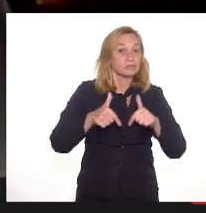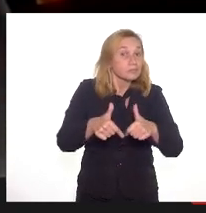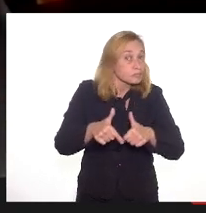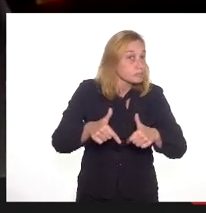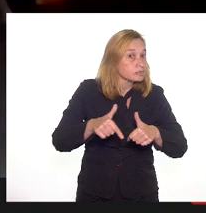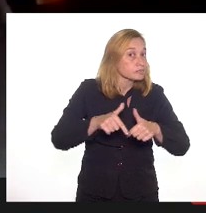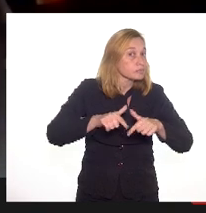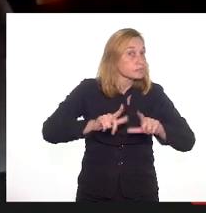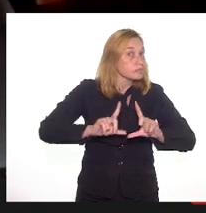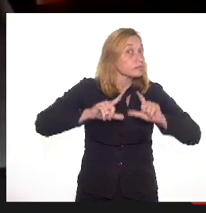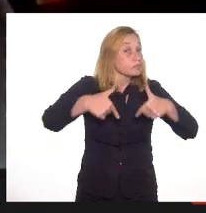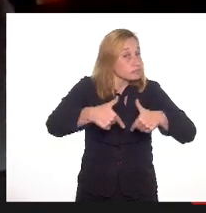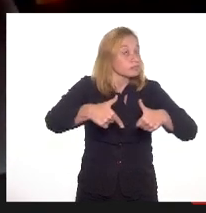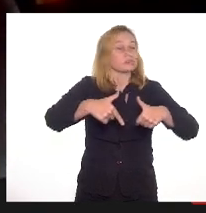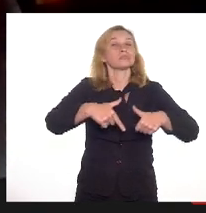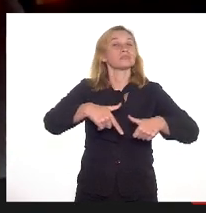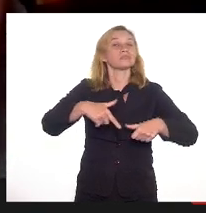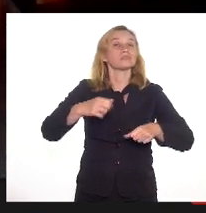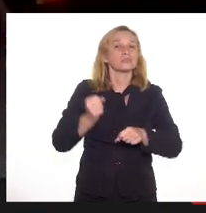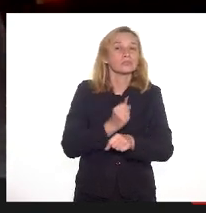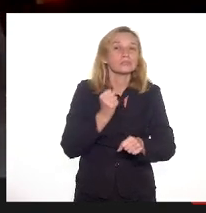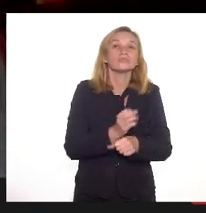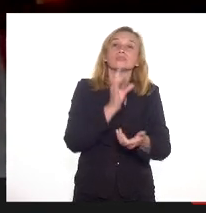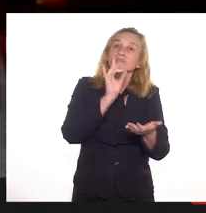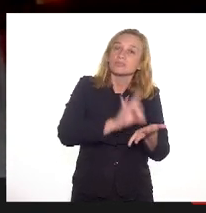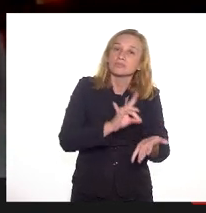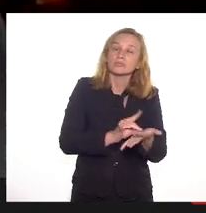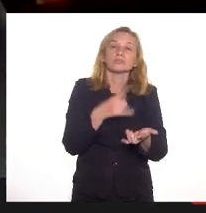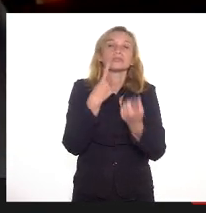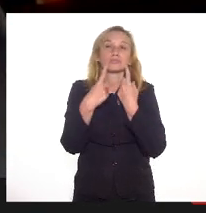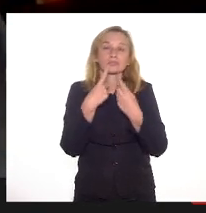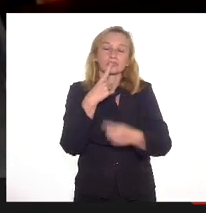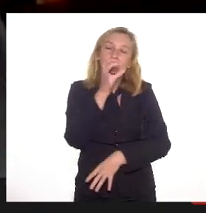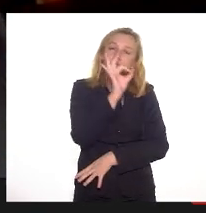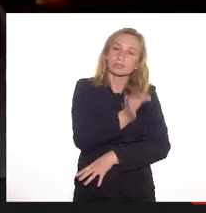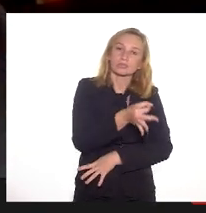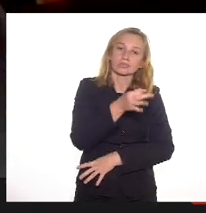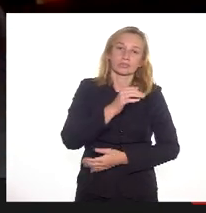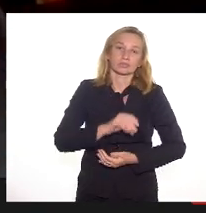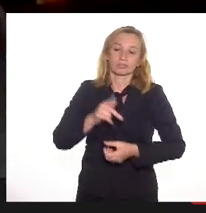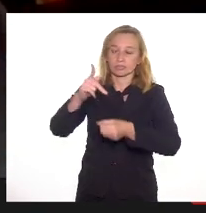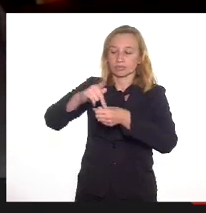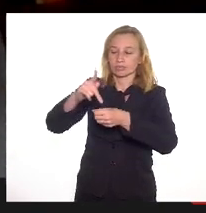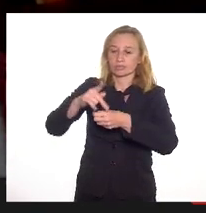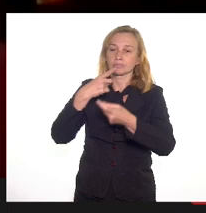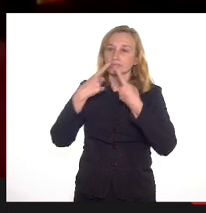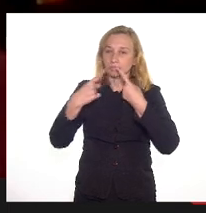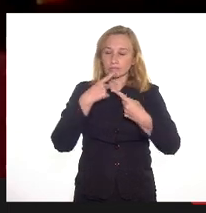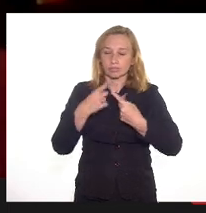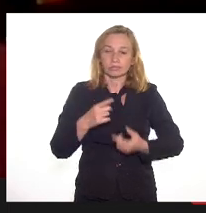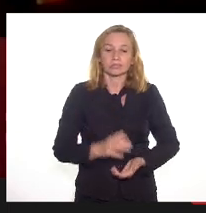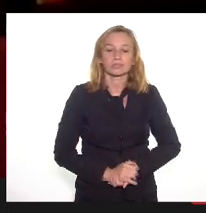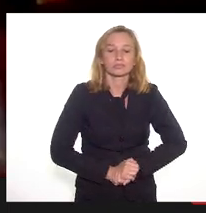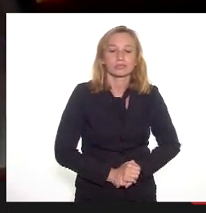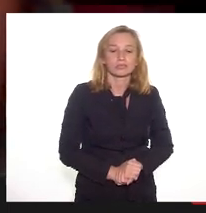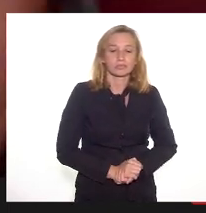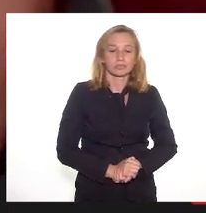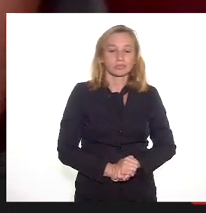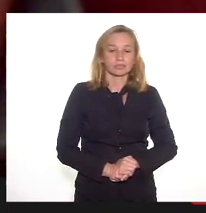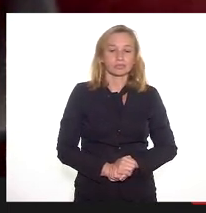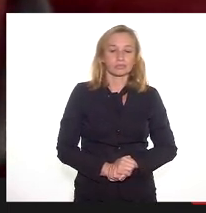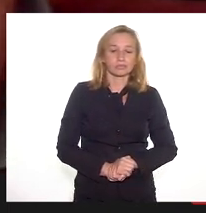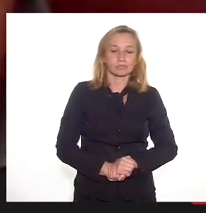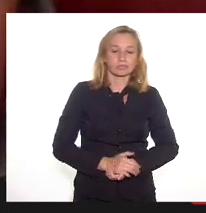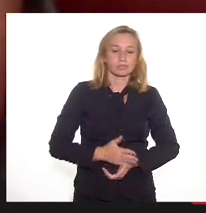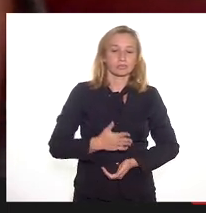mais pragmático e construir realmente um diálogo permanente com a Petrobras. Então, fica aqui, né, a